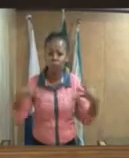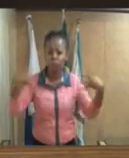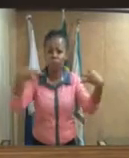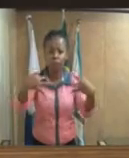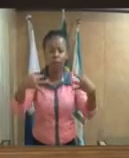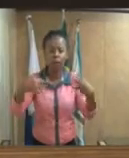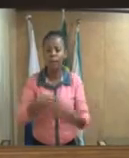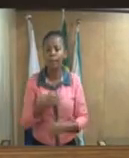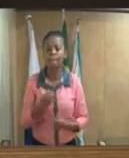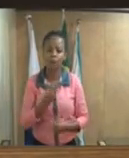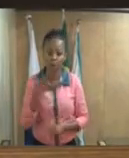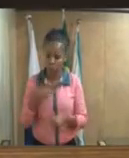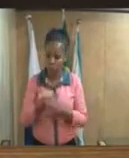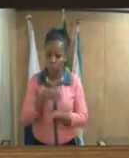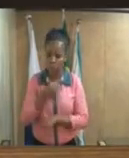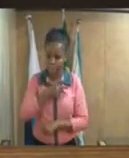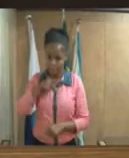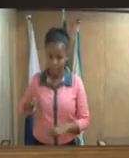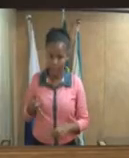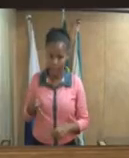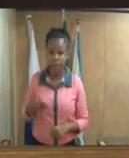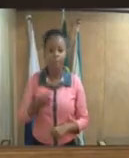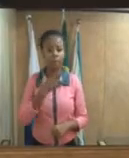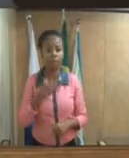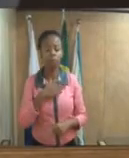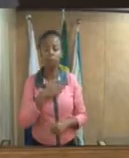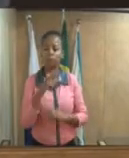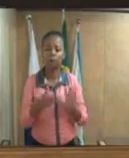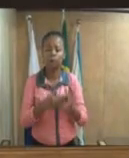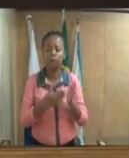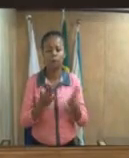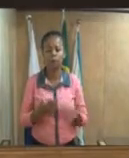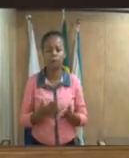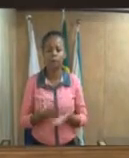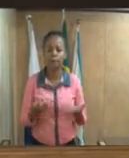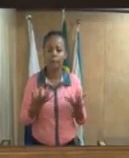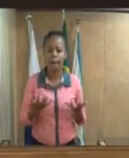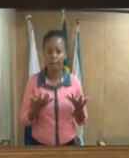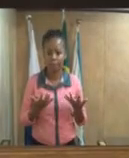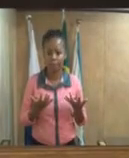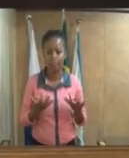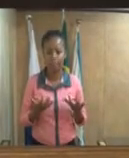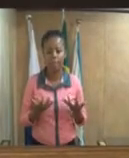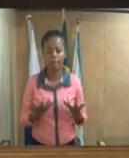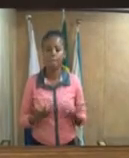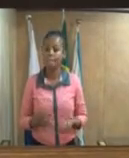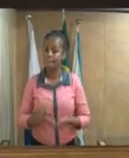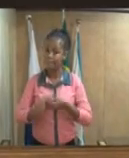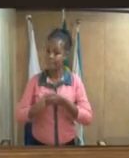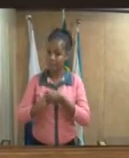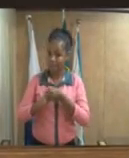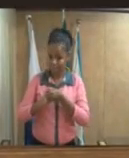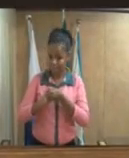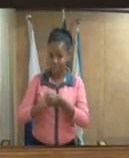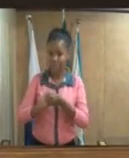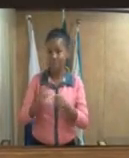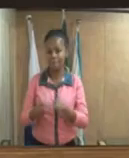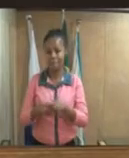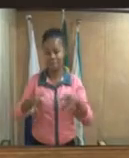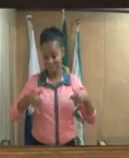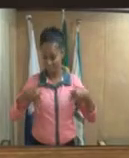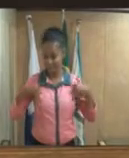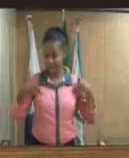noite, presidente, boa noite ao líder de governo. Quero aqui deixar meus parabéns ao aniversário do nosso